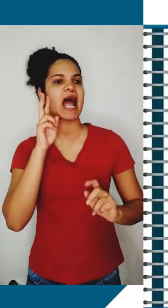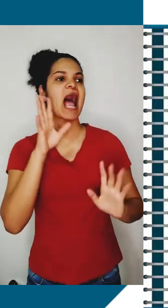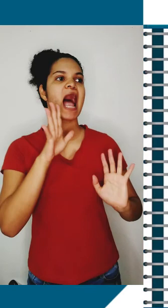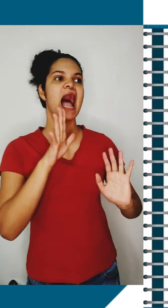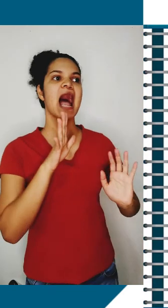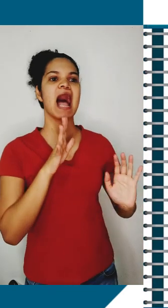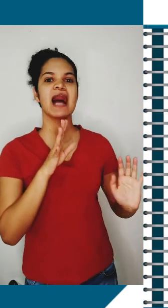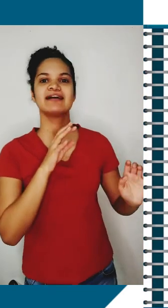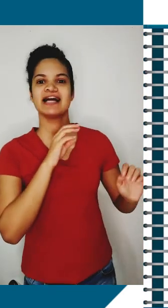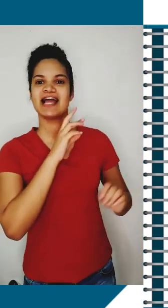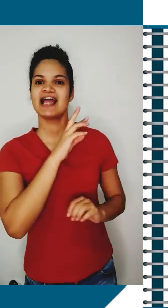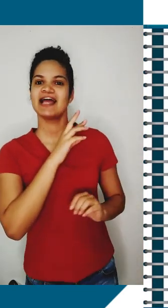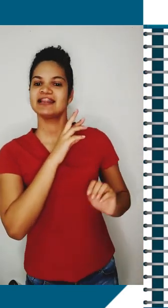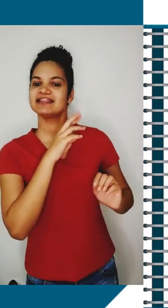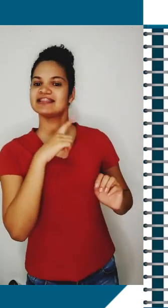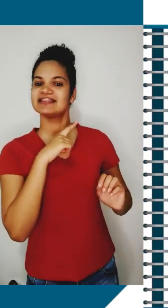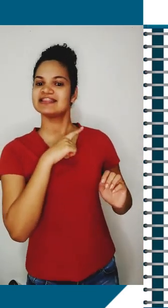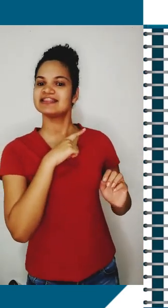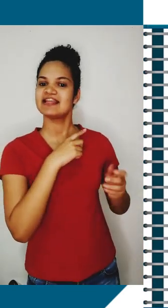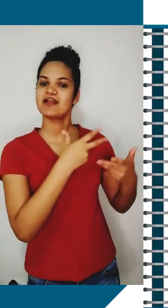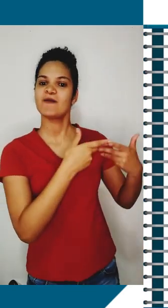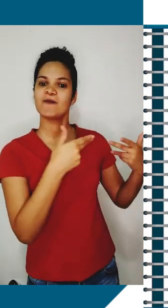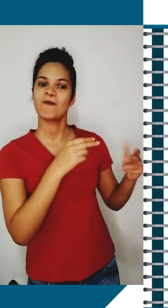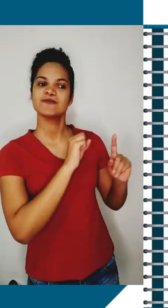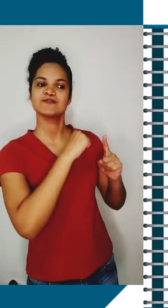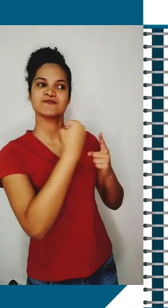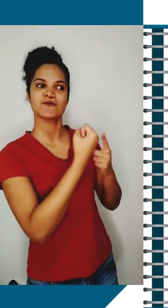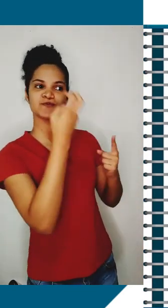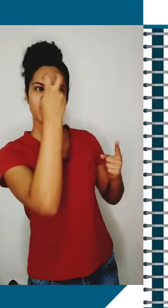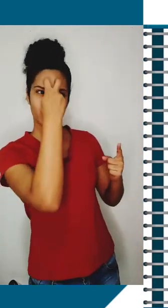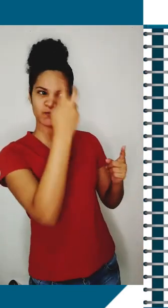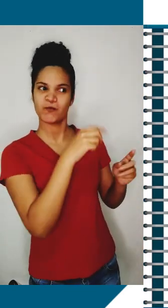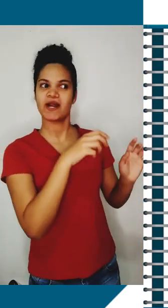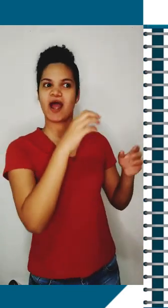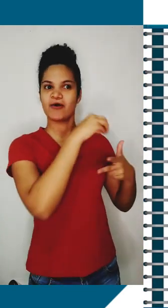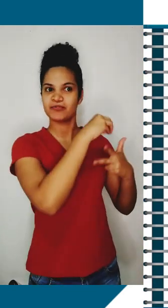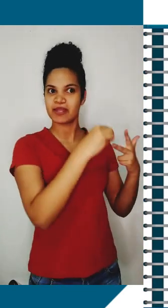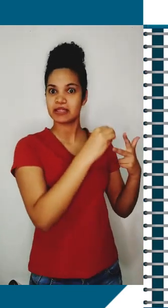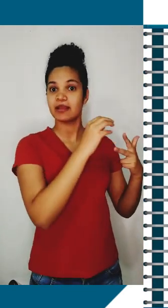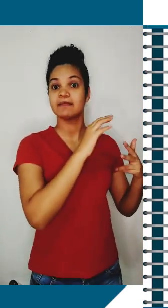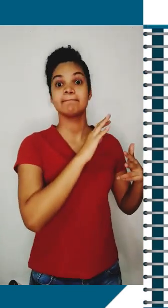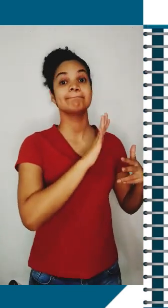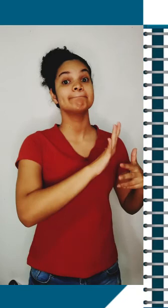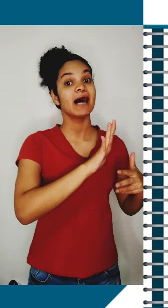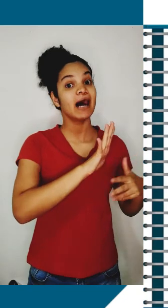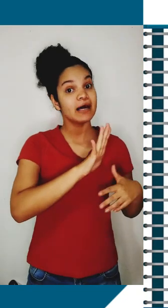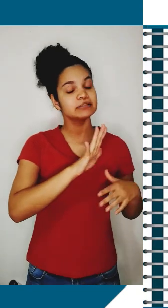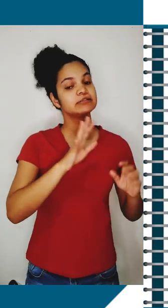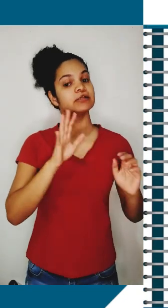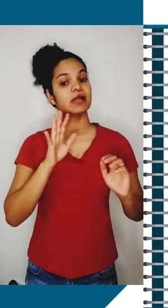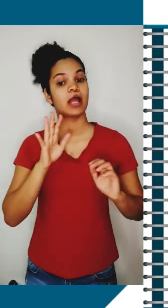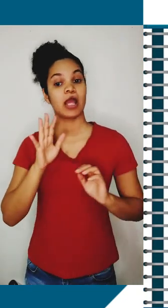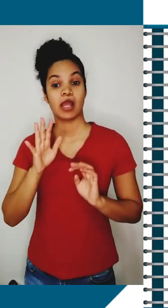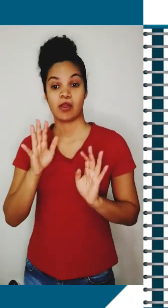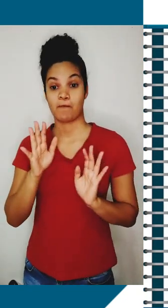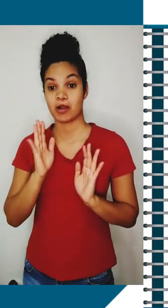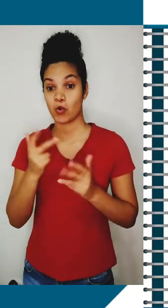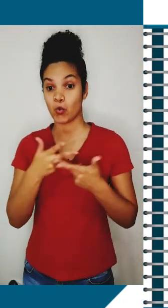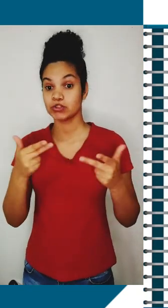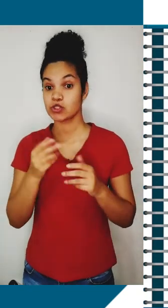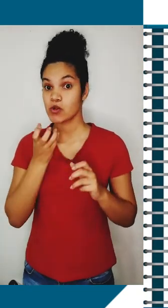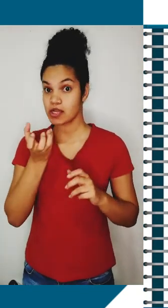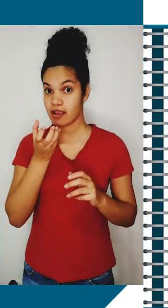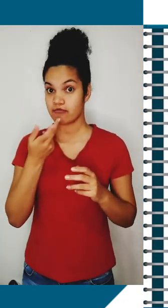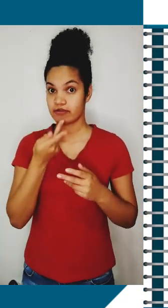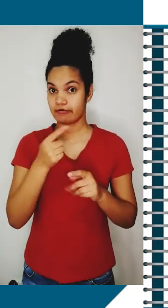sociocultural, que é o nome que o Enem usa para essas referências que a gente faz ao nosso conhecimento de mundo. Qual a observação que eu quero fazer